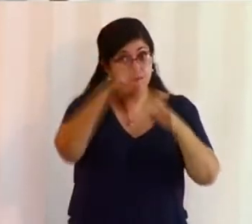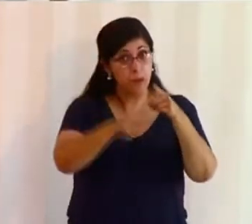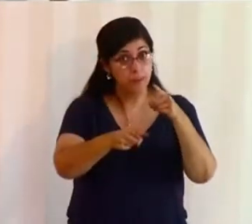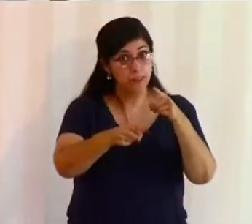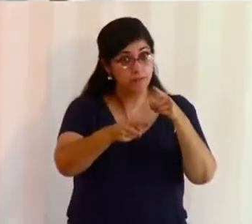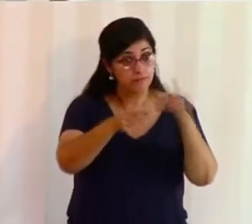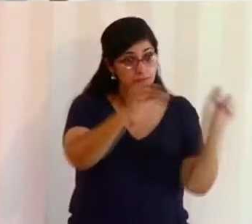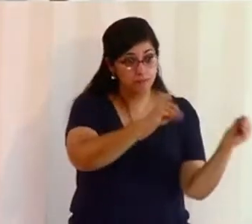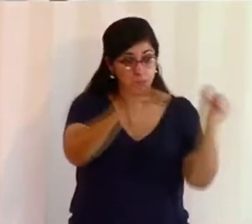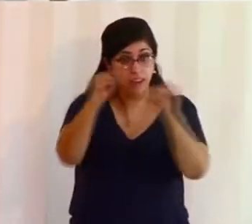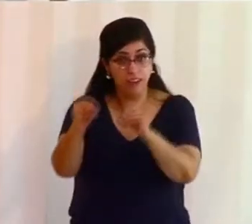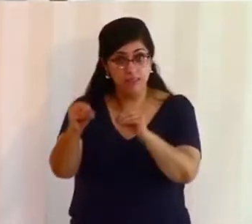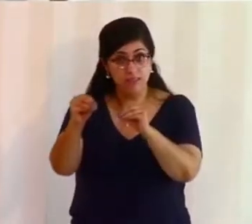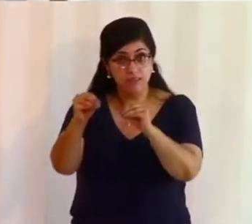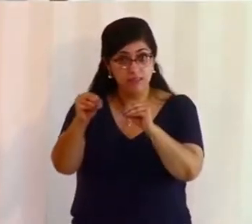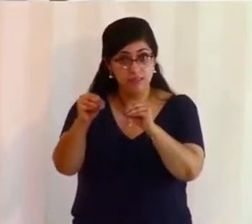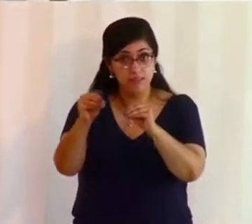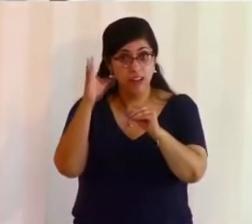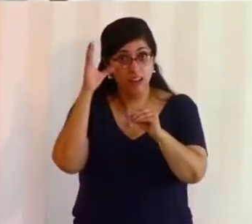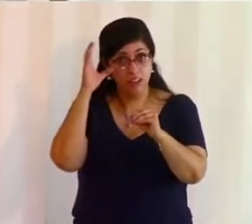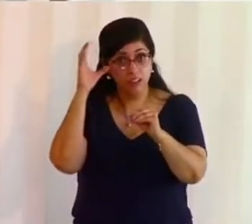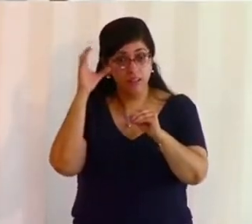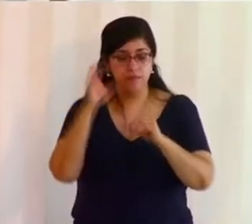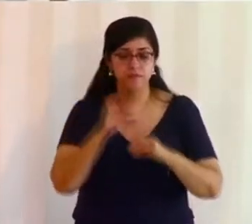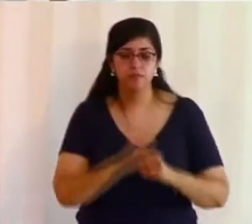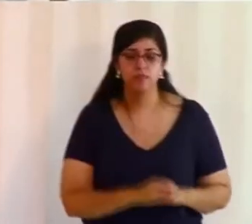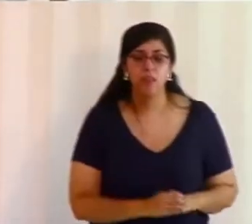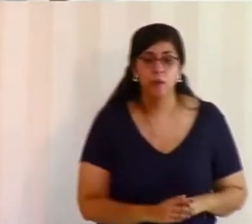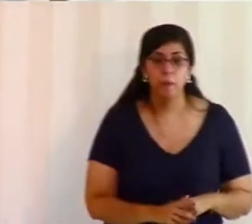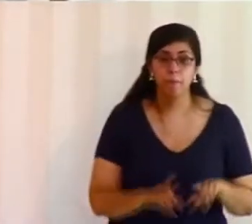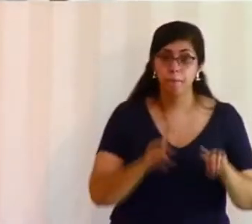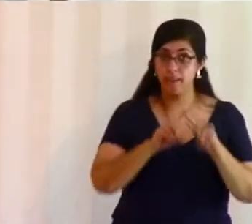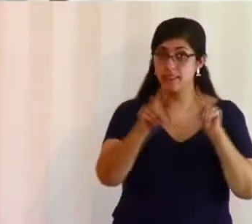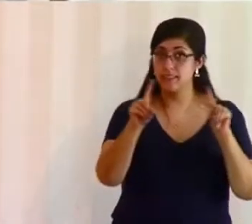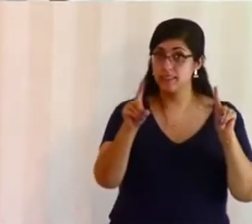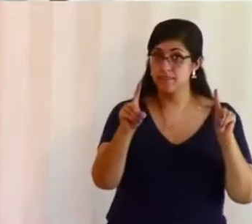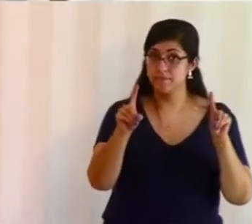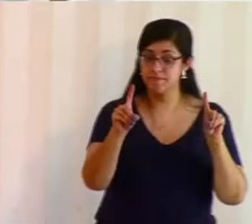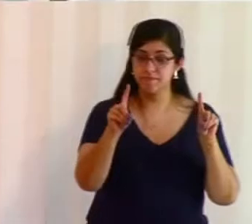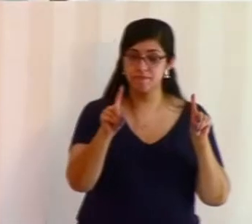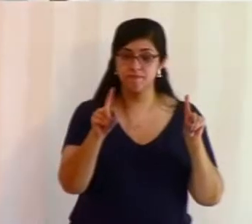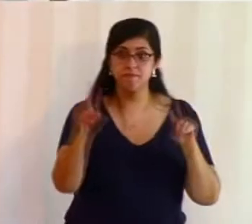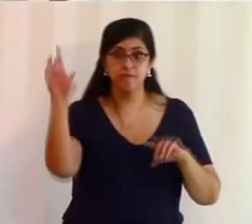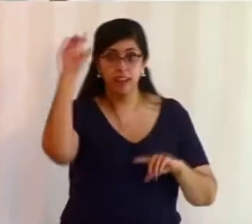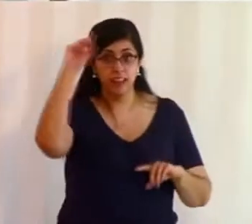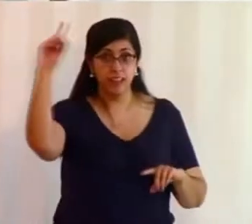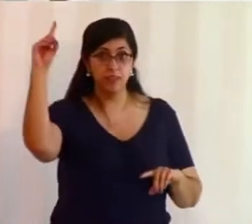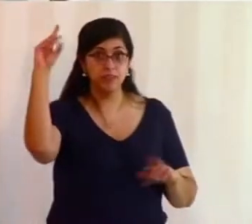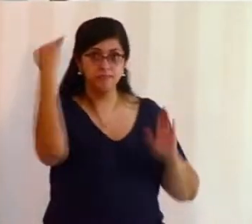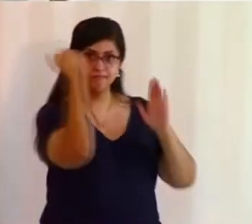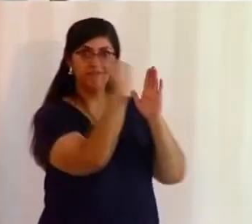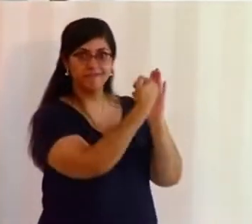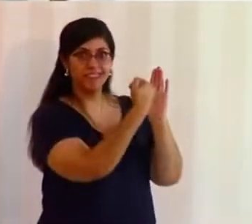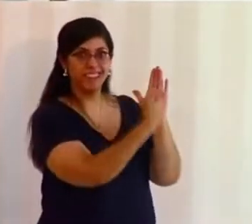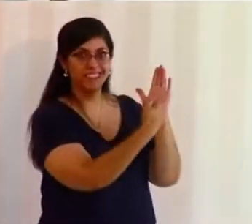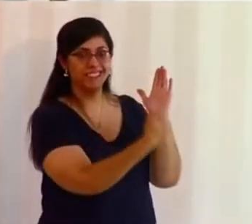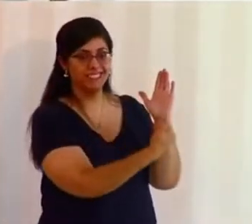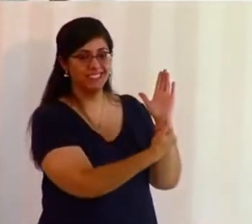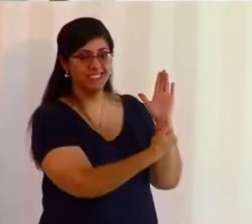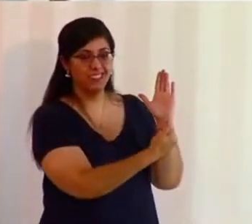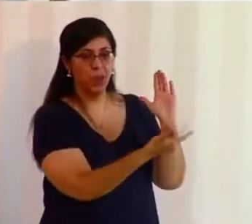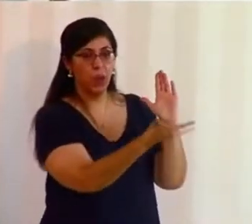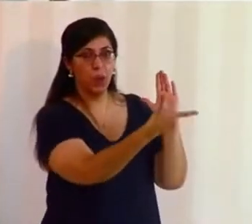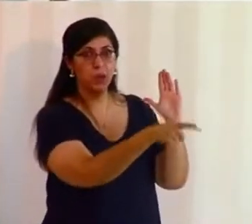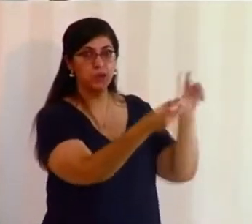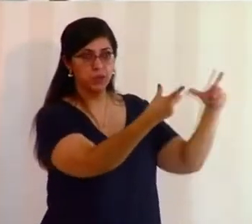de irem para a Ásia. Porque qual é o plano de Deus, irmãos? É a Macedônia. Portanto, eu já